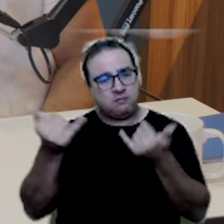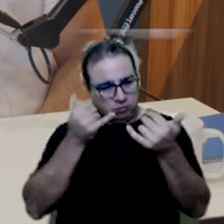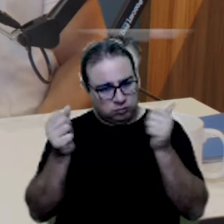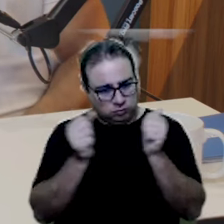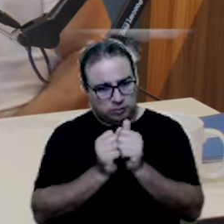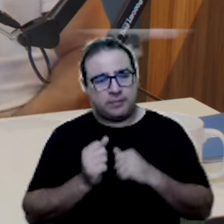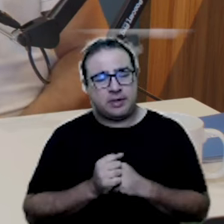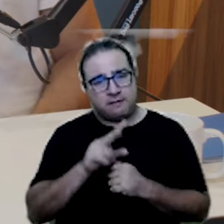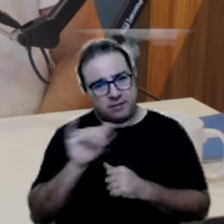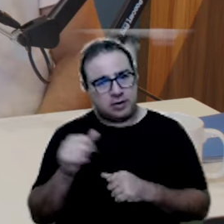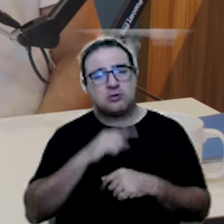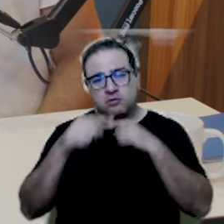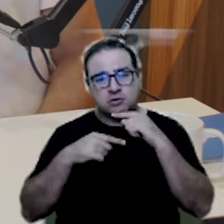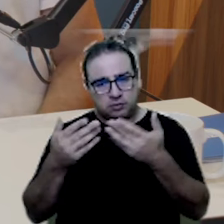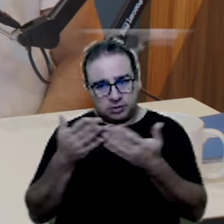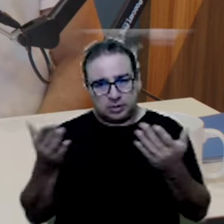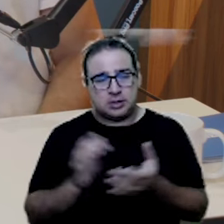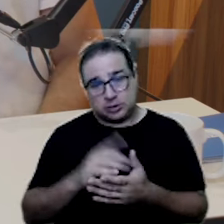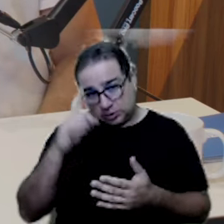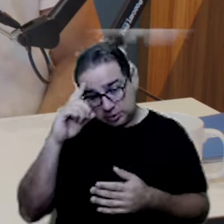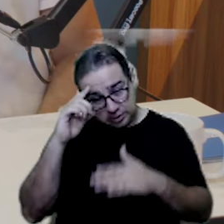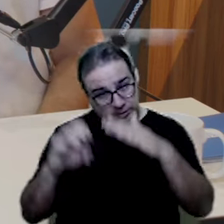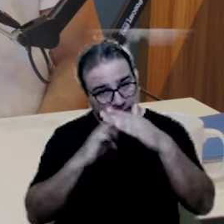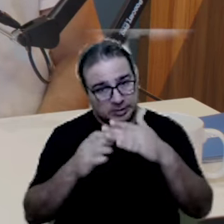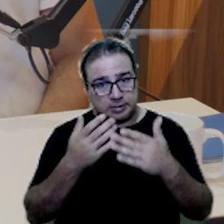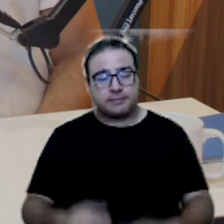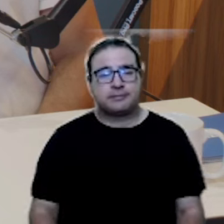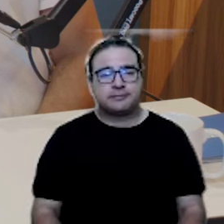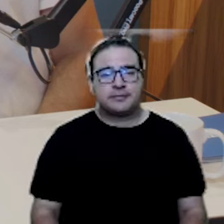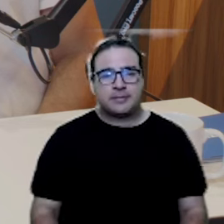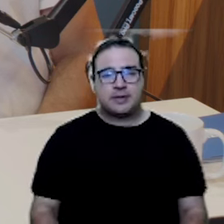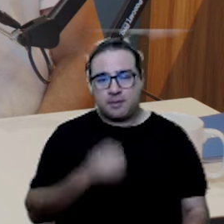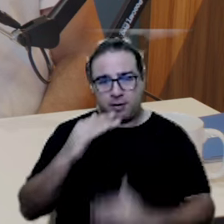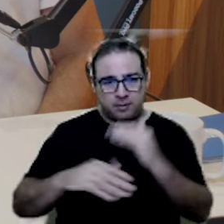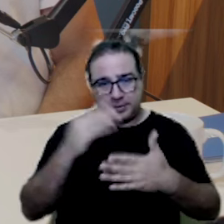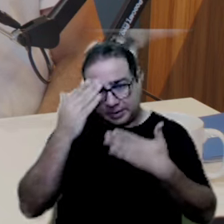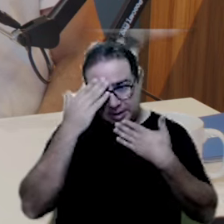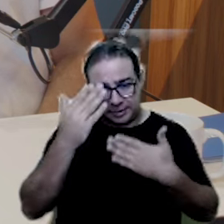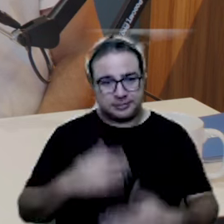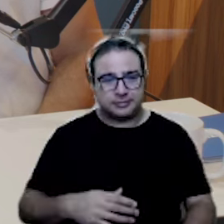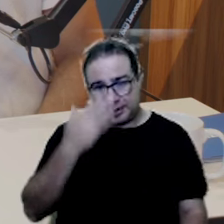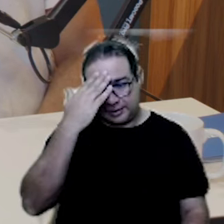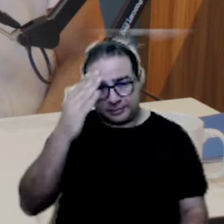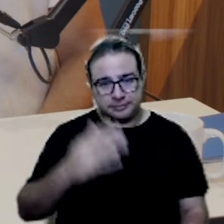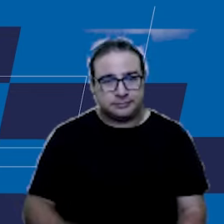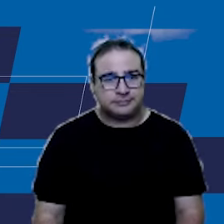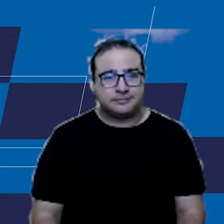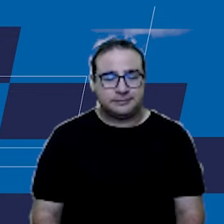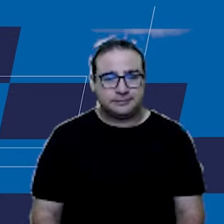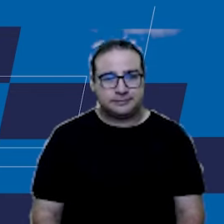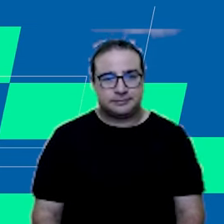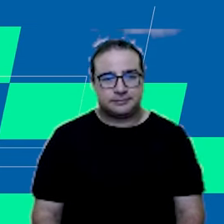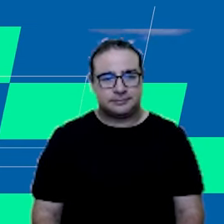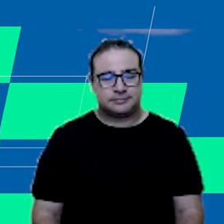muitas informações que vão sanar as dúvidas de vocês aí no dia a dia da empresa de vocês então muito sucesso Obrigada meninas obrigado